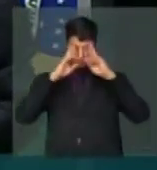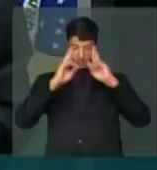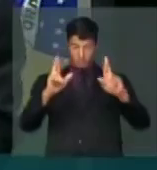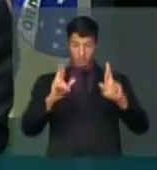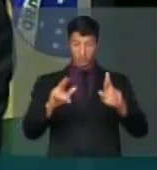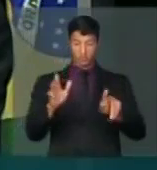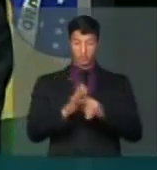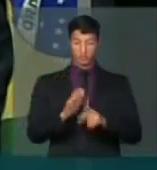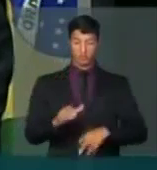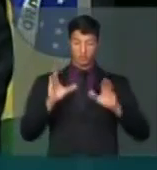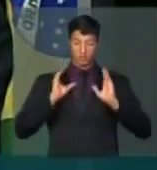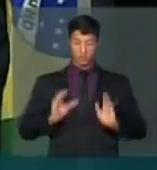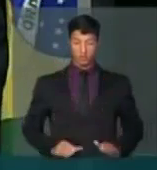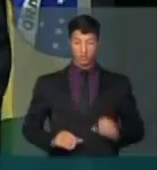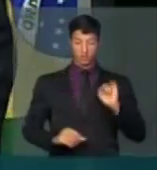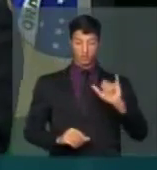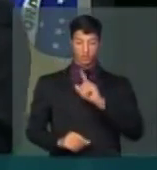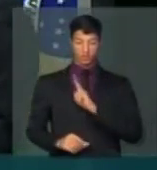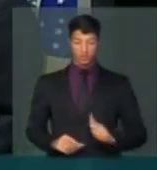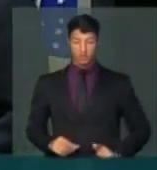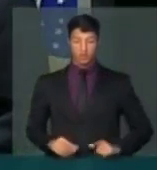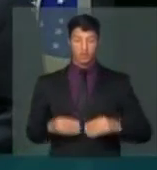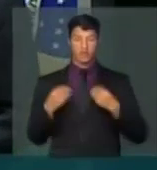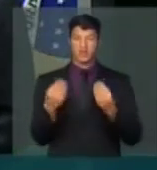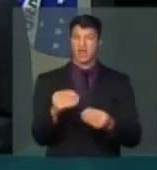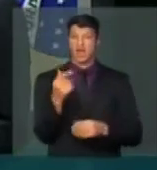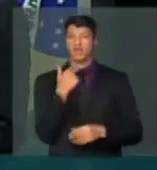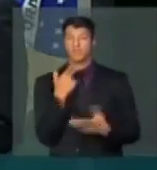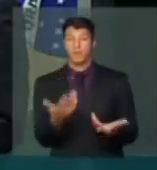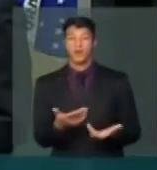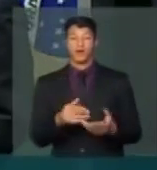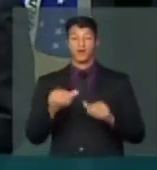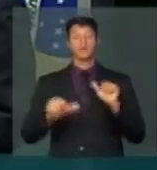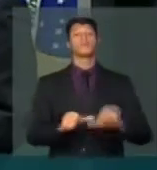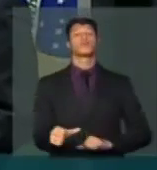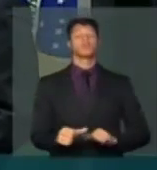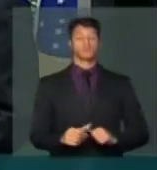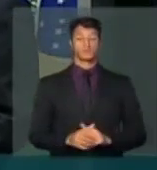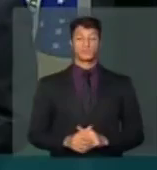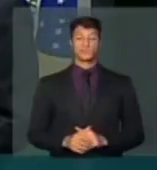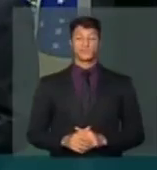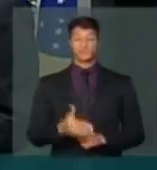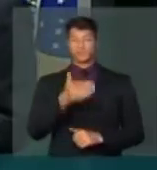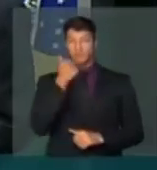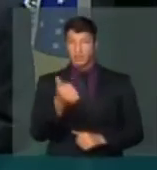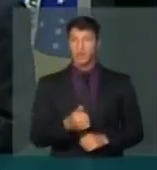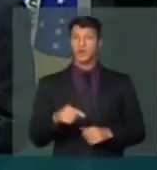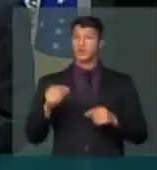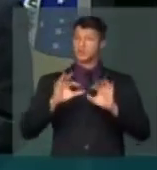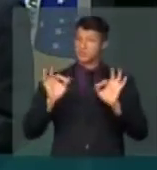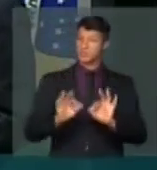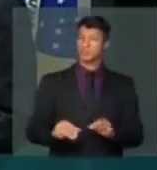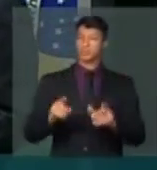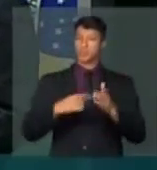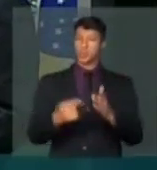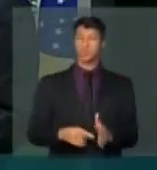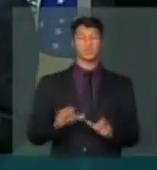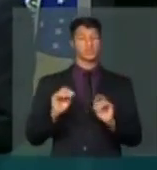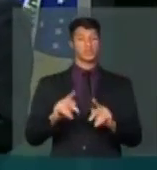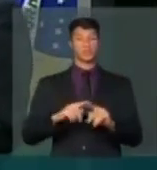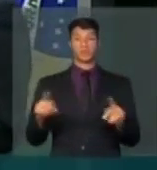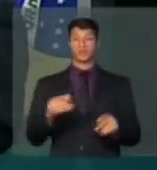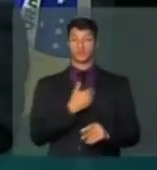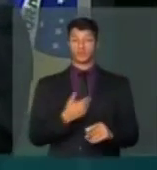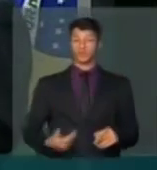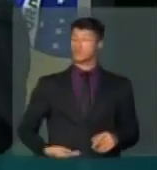respeito do cidadão. Se o governo achar que não dá, que não pode, mude, melhore, aperfeiçoe, corrija. Mas